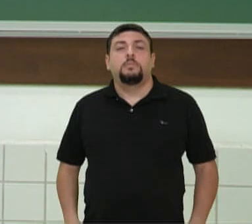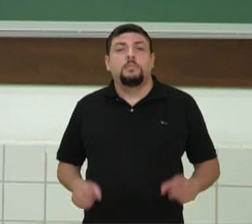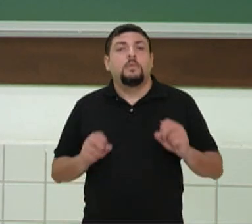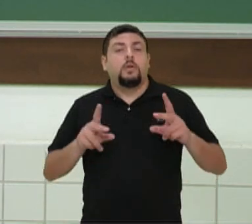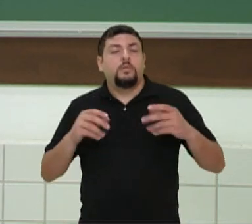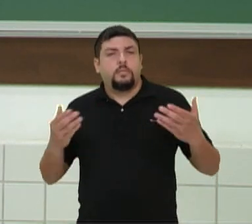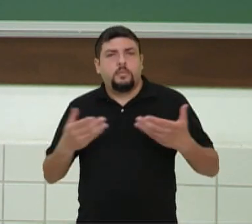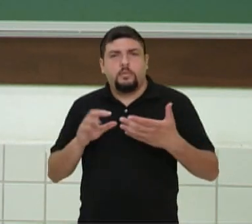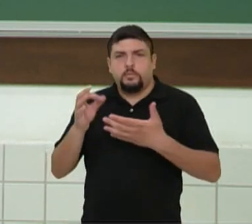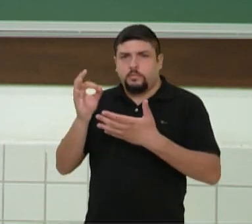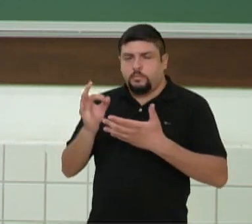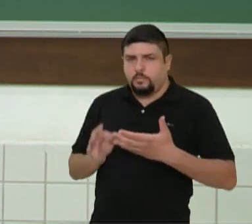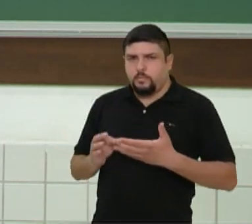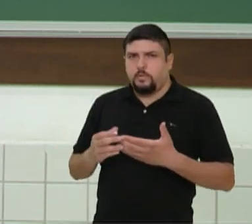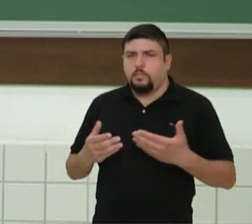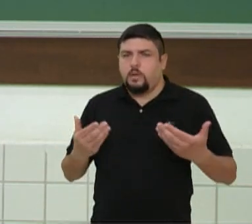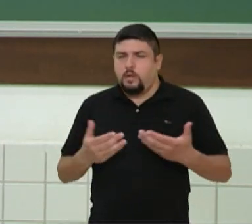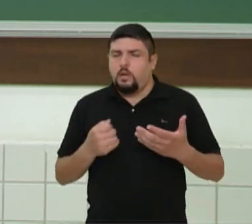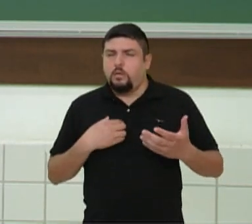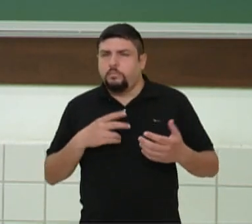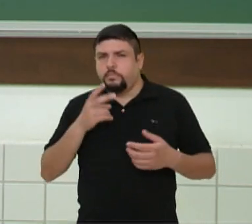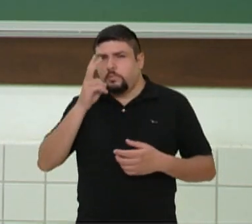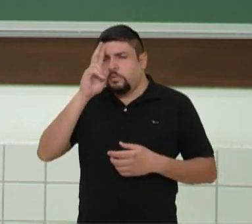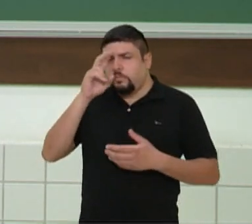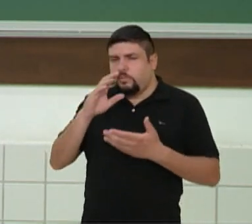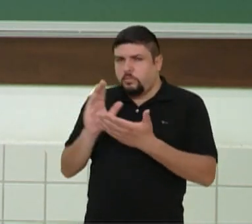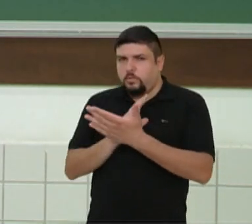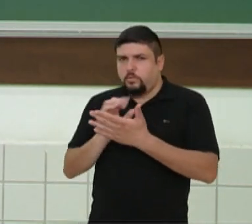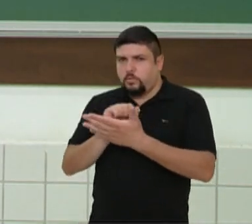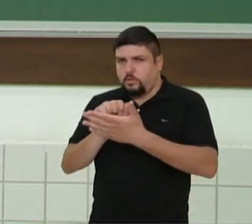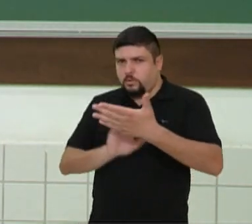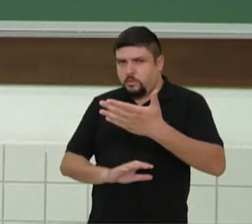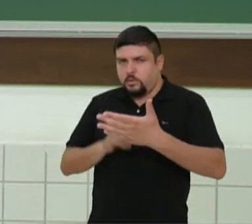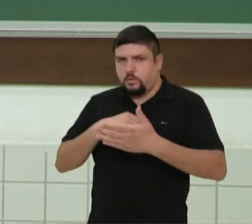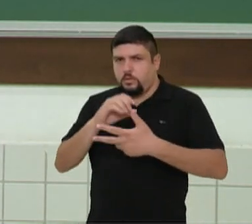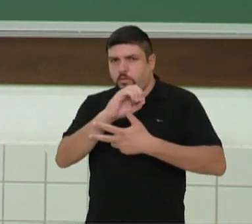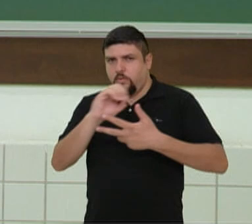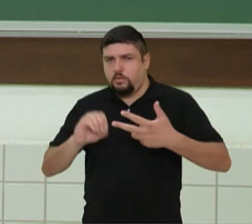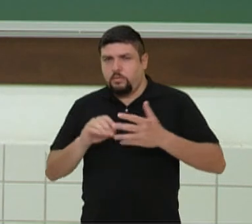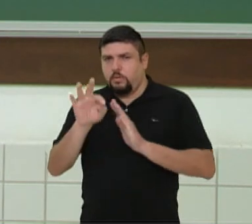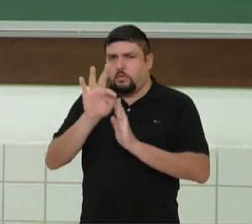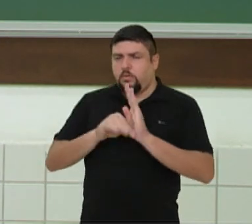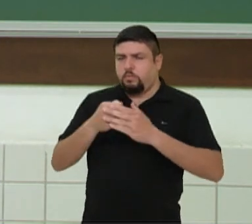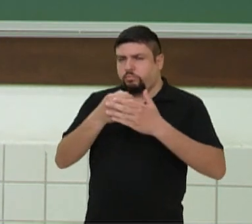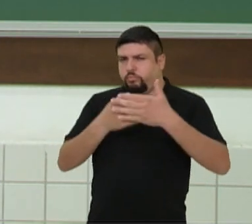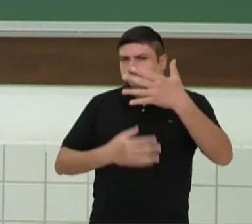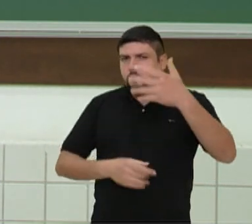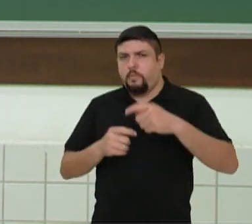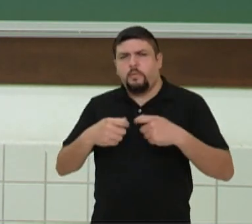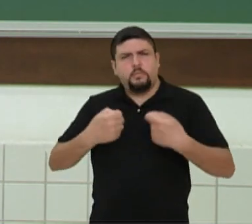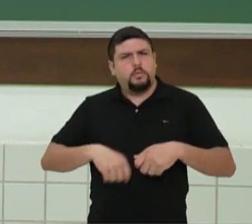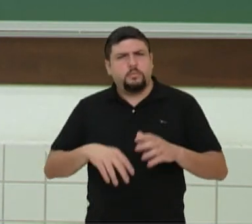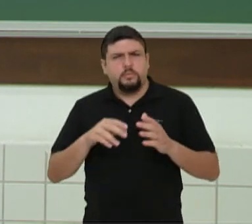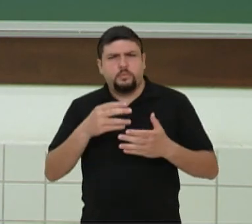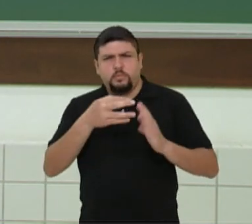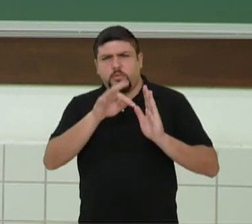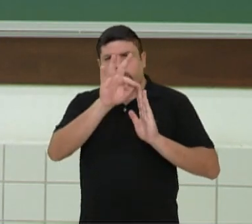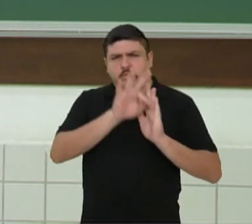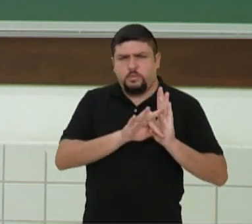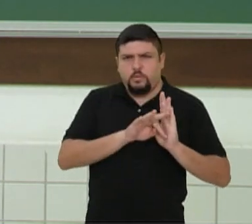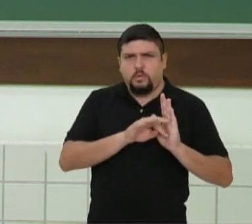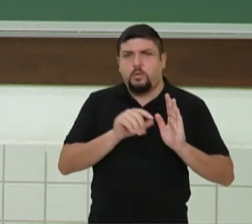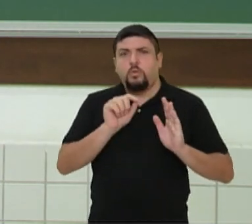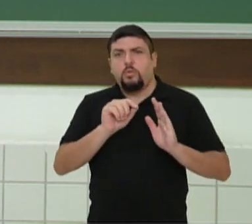Ok? Vamos fazer a correção. O professor lembrava que algumas atividades do Enem que tem texto grande, você não precisa nem do texto, você deve ir direto